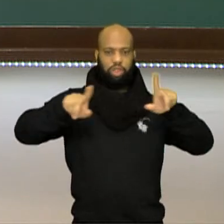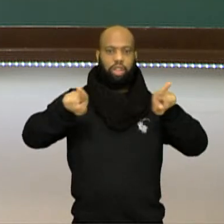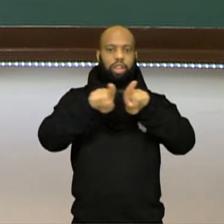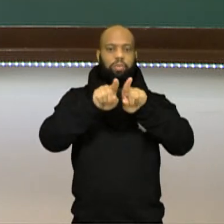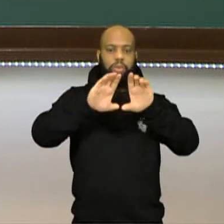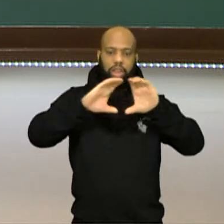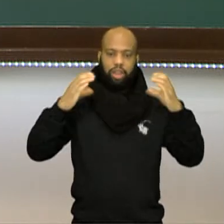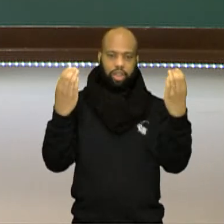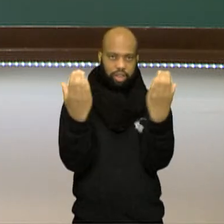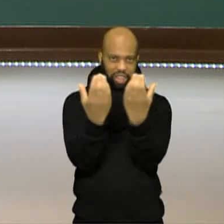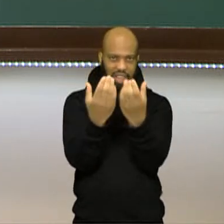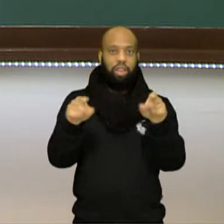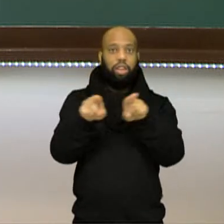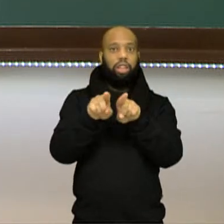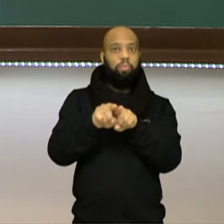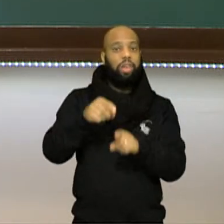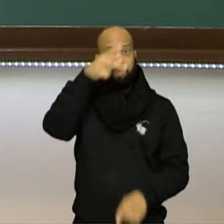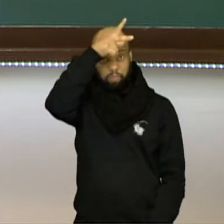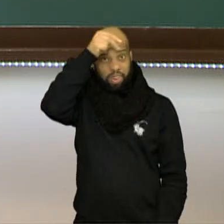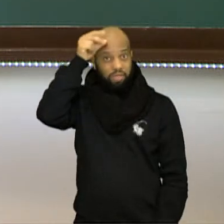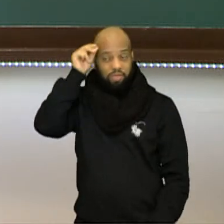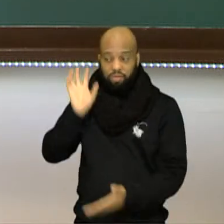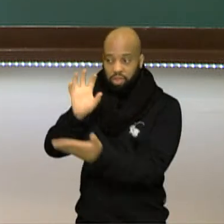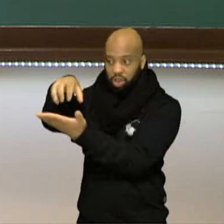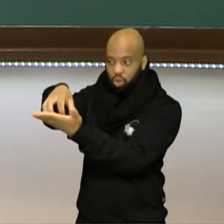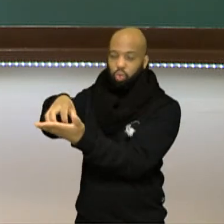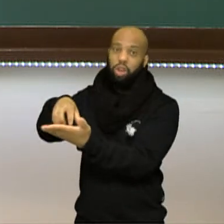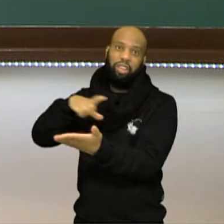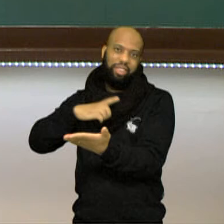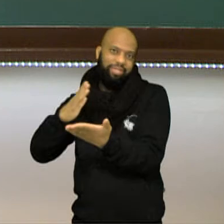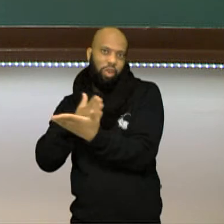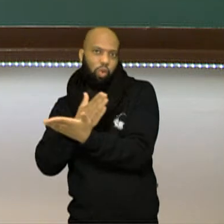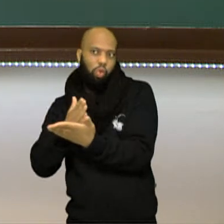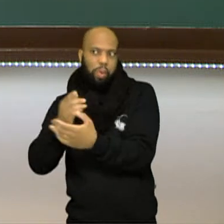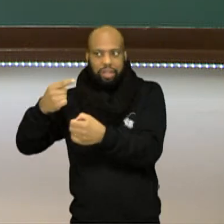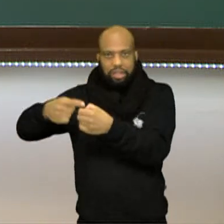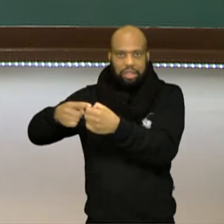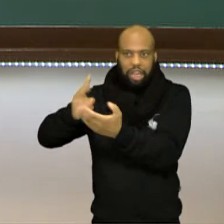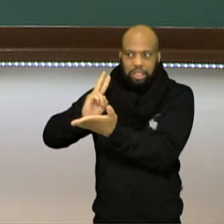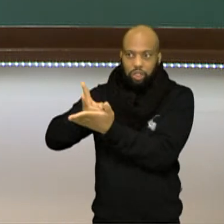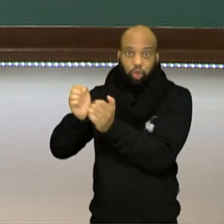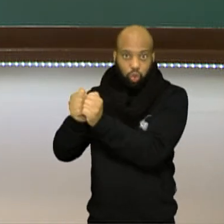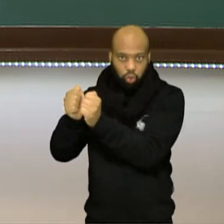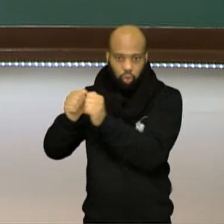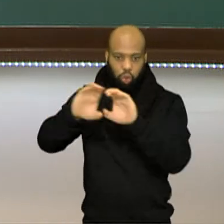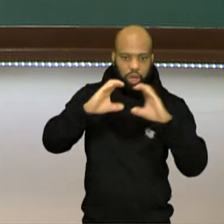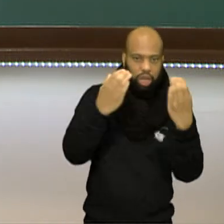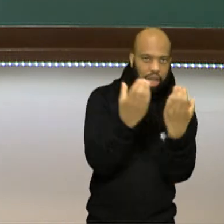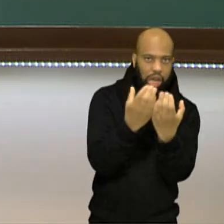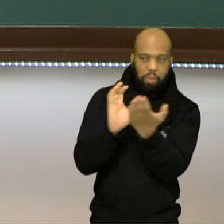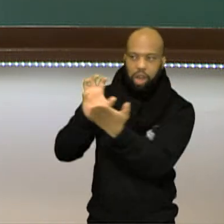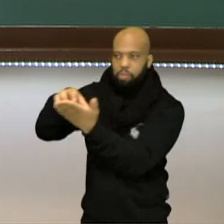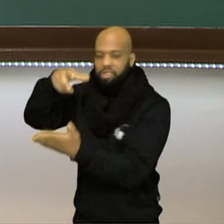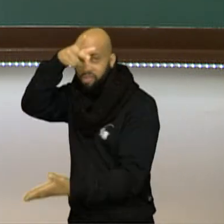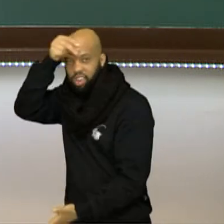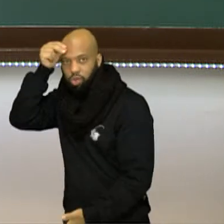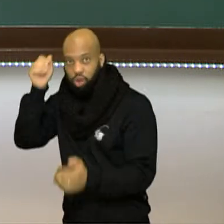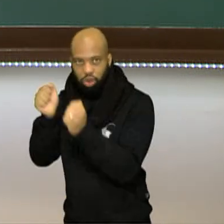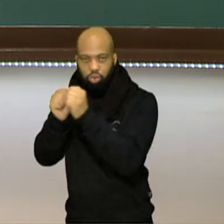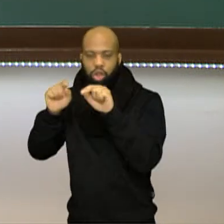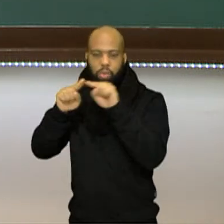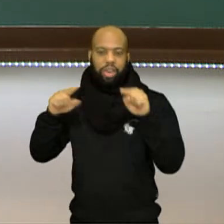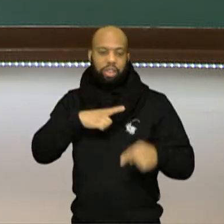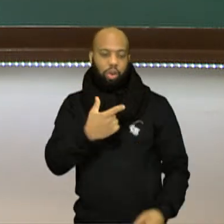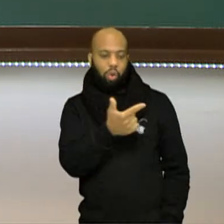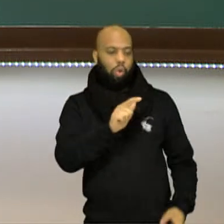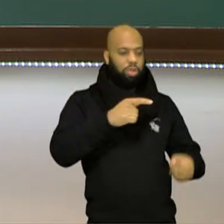Câmara e a Prefeitura, em muitas cidades elas são no mesmo lugar, em outras cidades elas são em espaços diferentes, tá? Como é que é